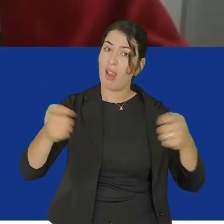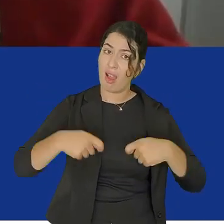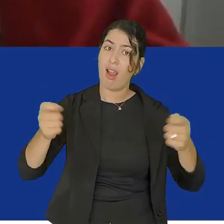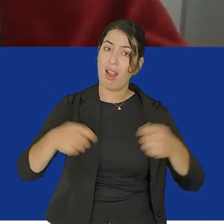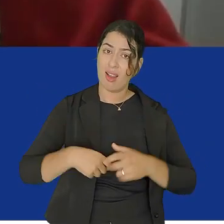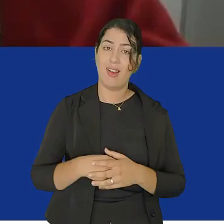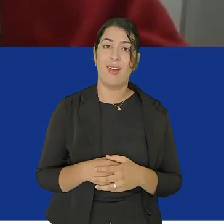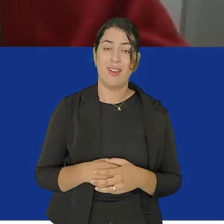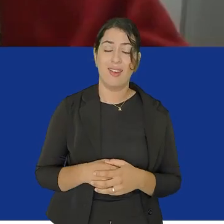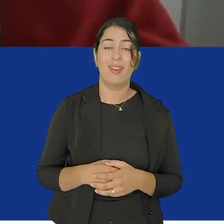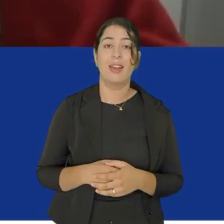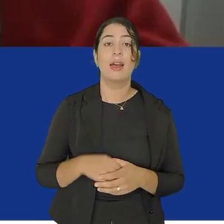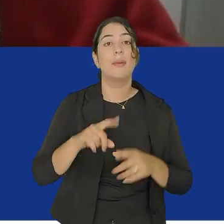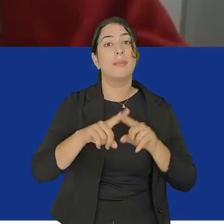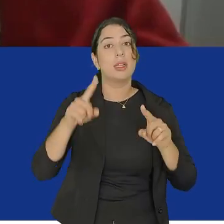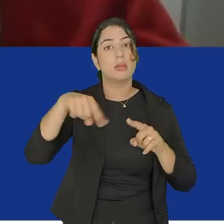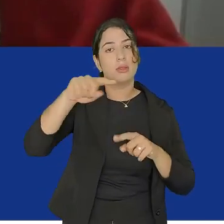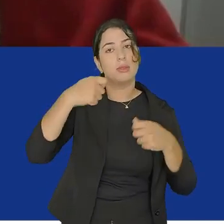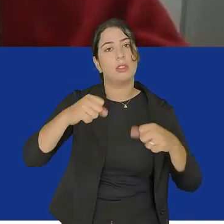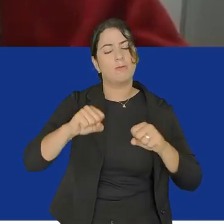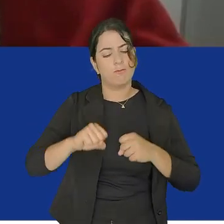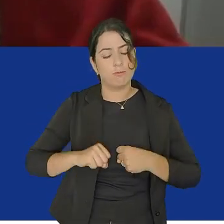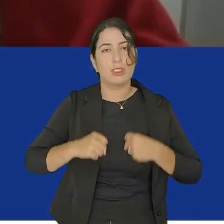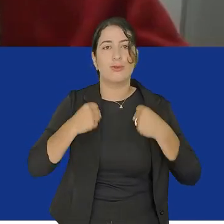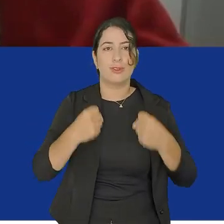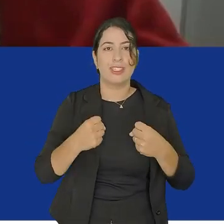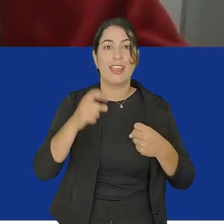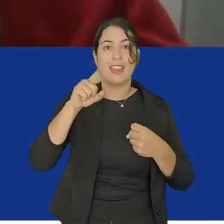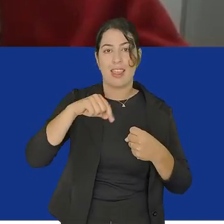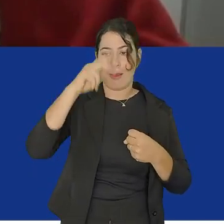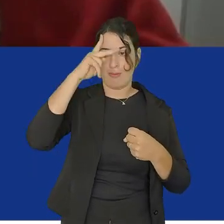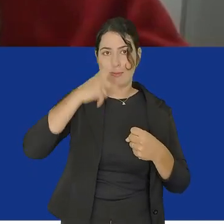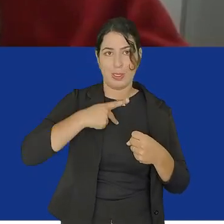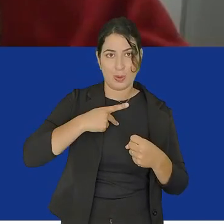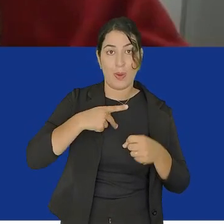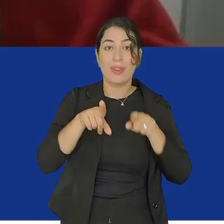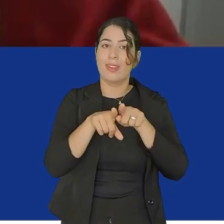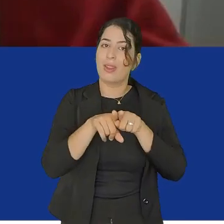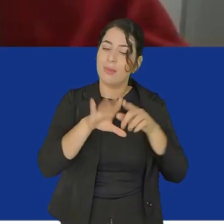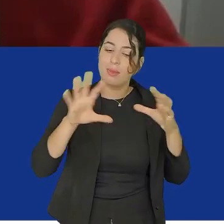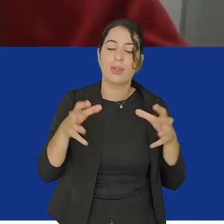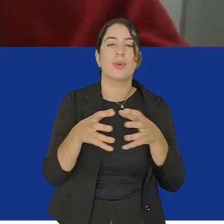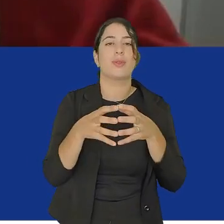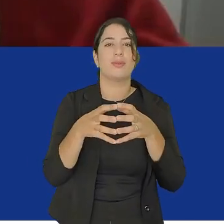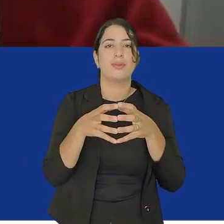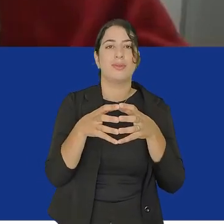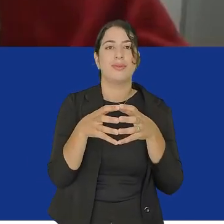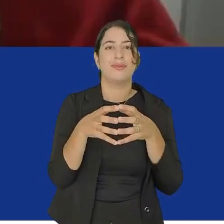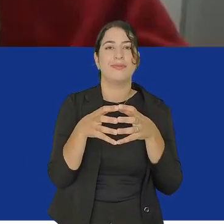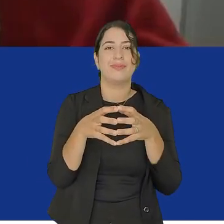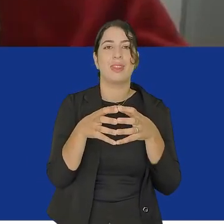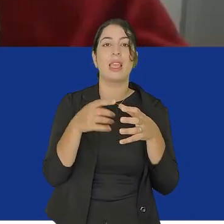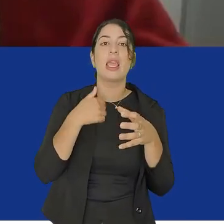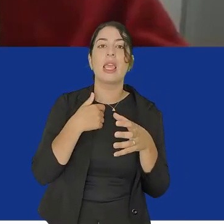mas para isso nós precisamos de um empenho que é pessoal e também coletivo de falar no que depende de mim. As pessoas